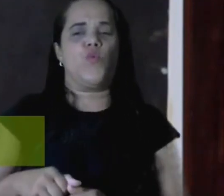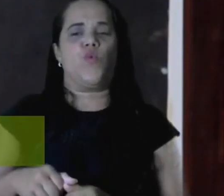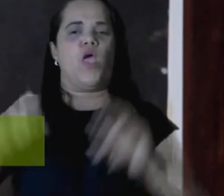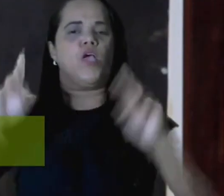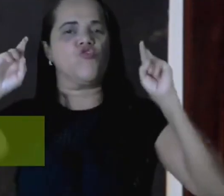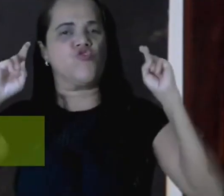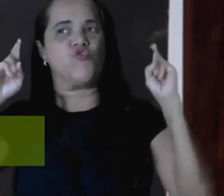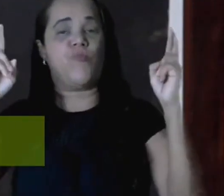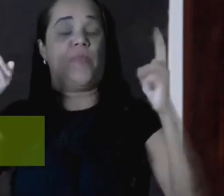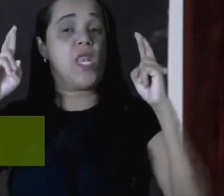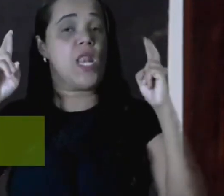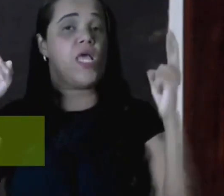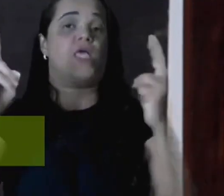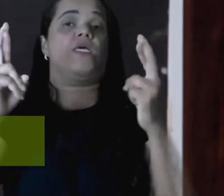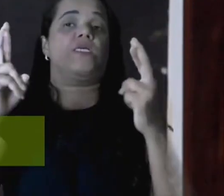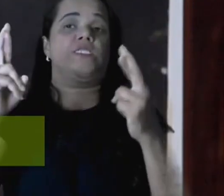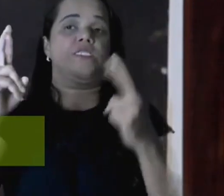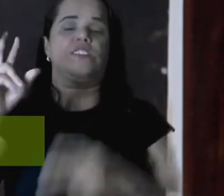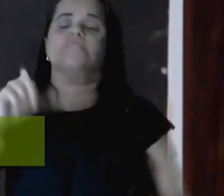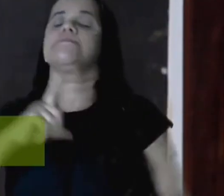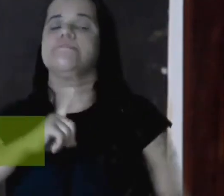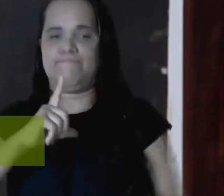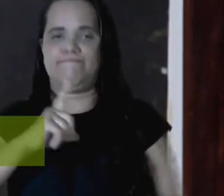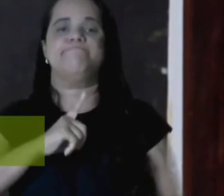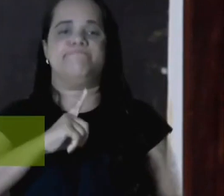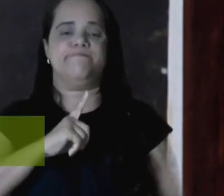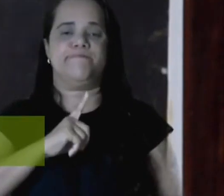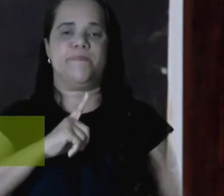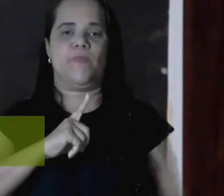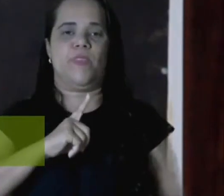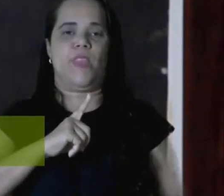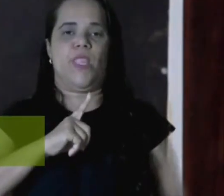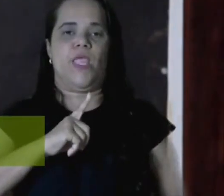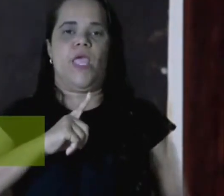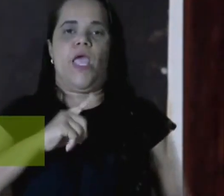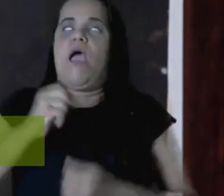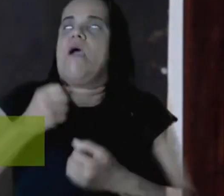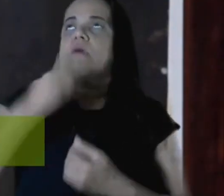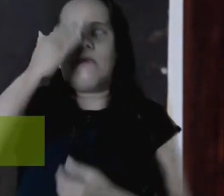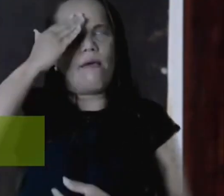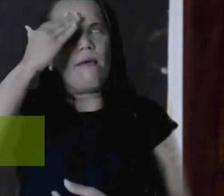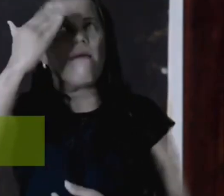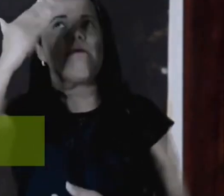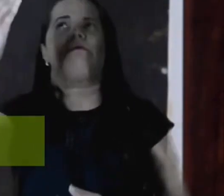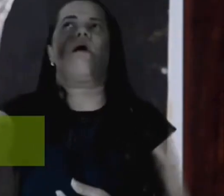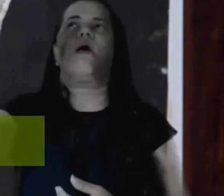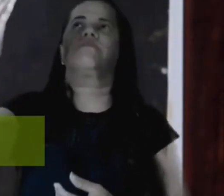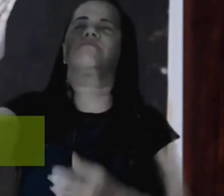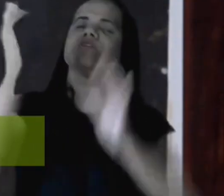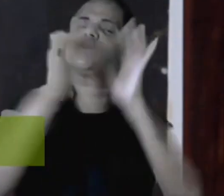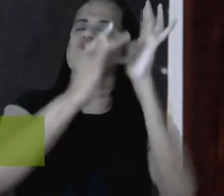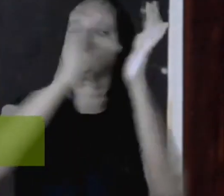esperança que falhou. Graças dou a Jesus Cristo,